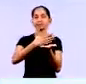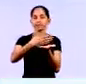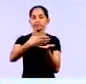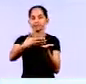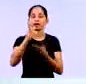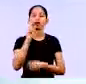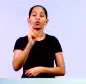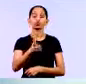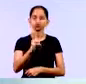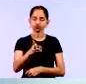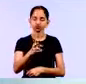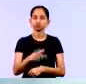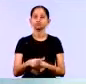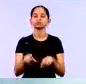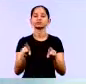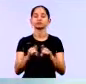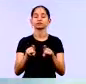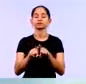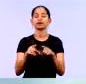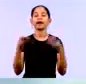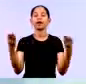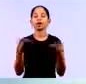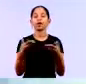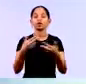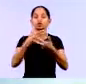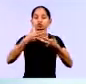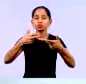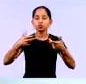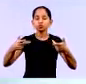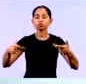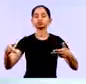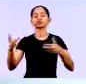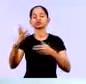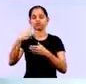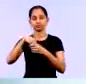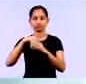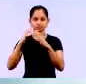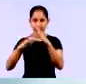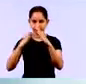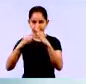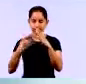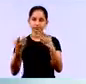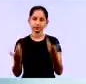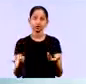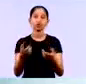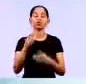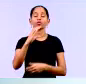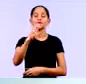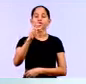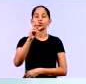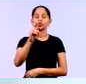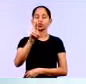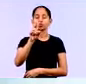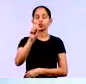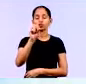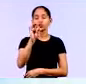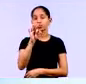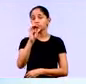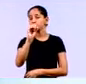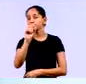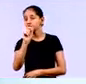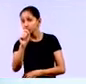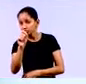de materiais, mão de obras e os custos indiretos. No custo, já adiantando um pouquinho,